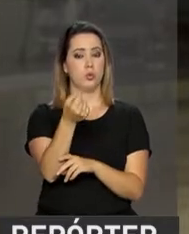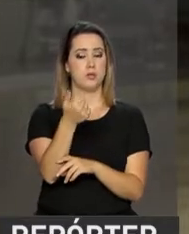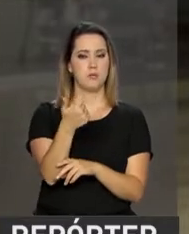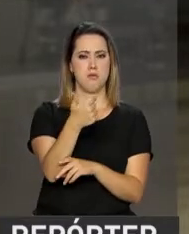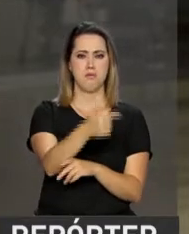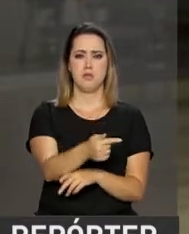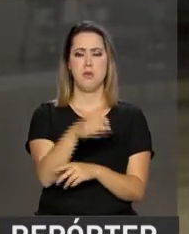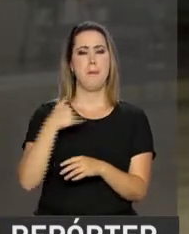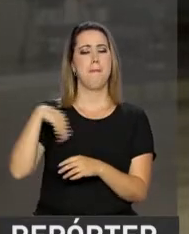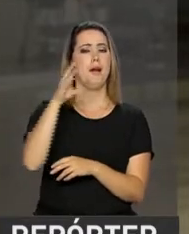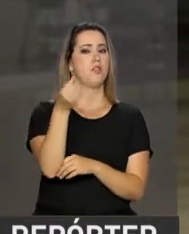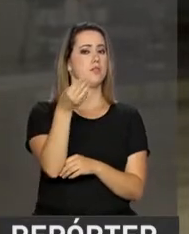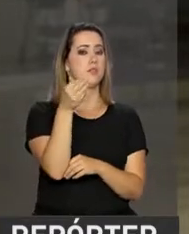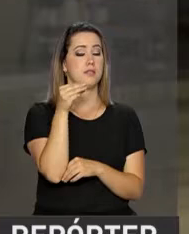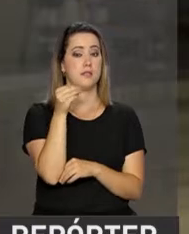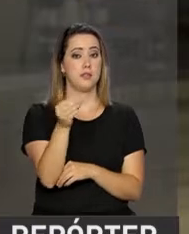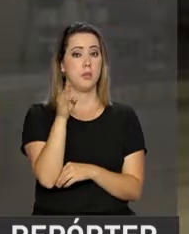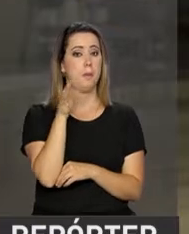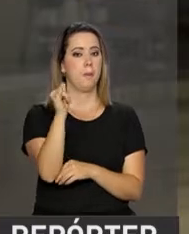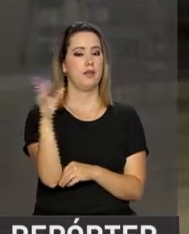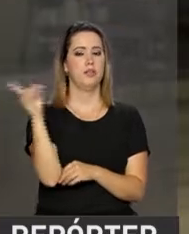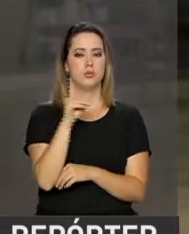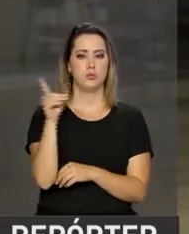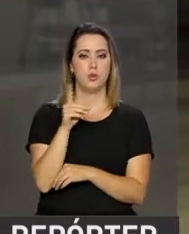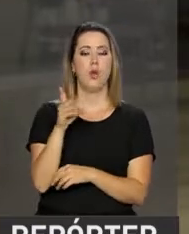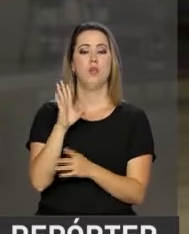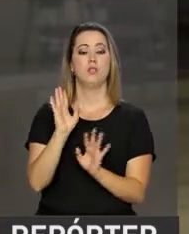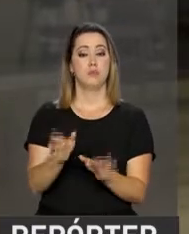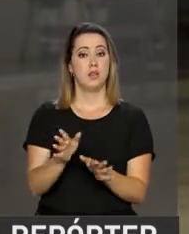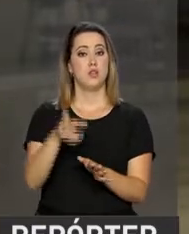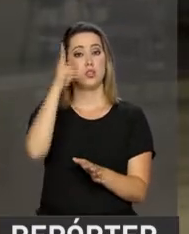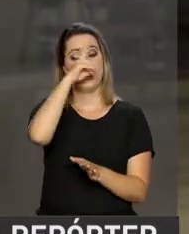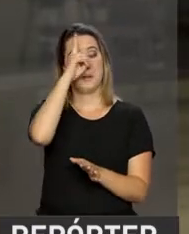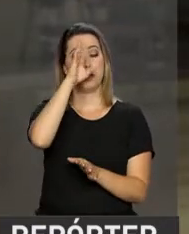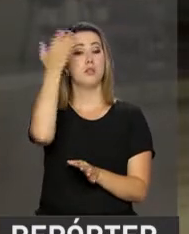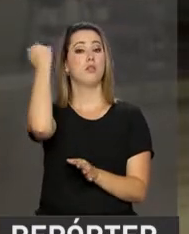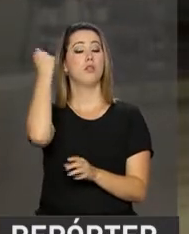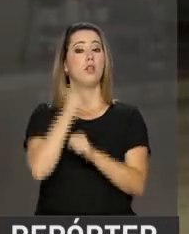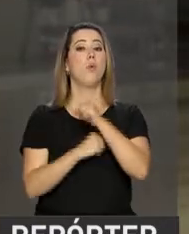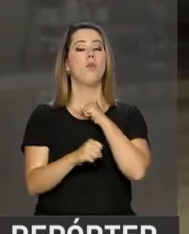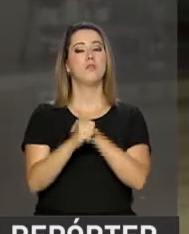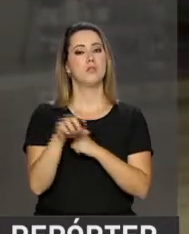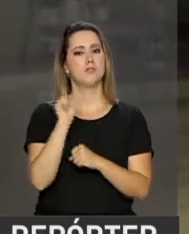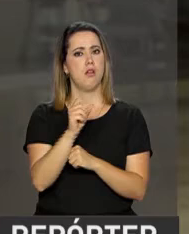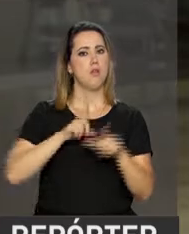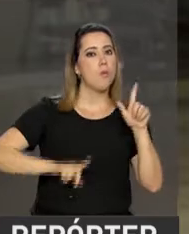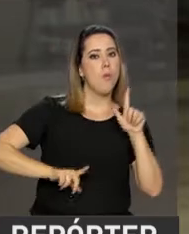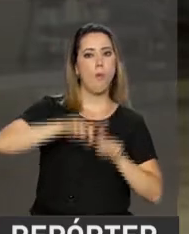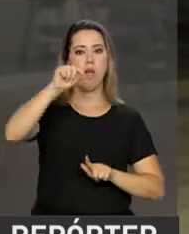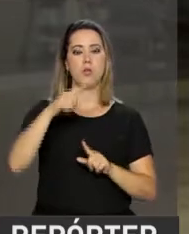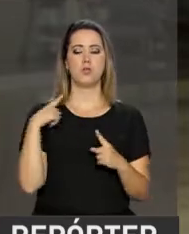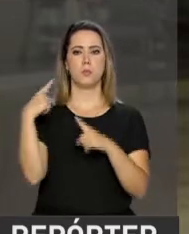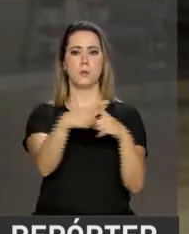de 60 bilhões de dólares lembrando que no ano passado o brasil obteve o rei coord de saldo positivo